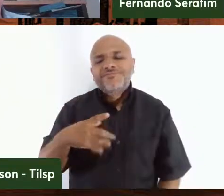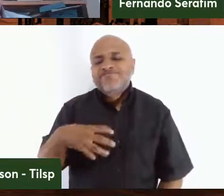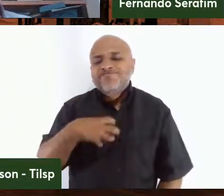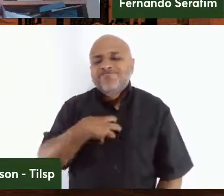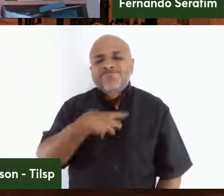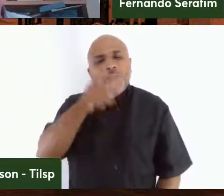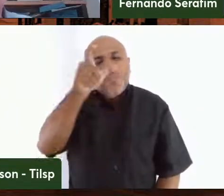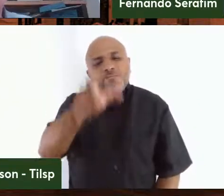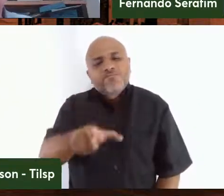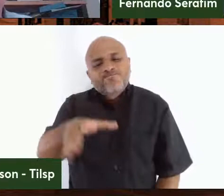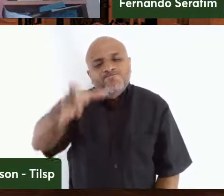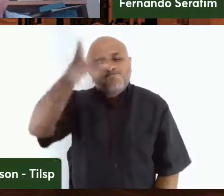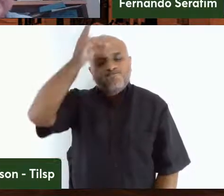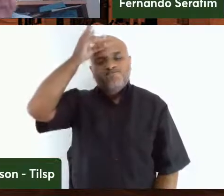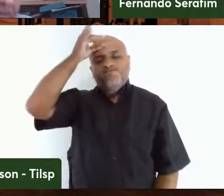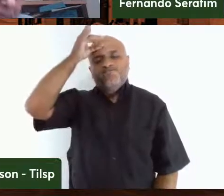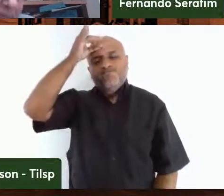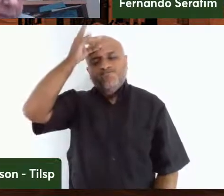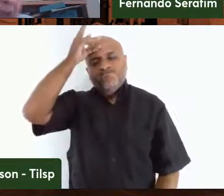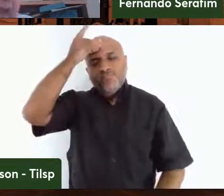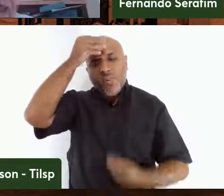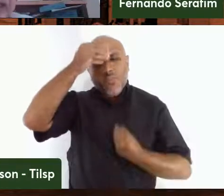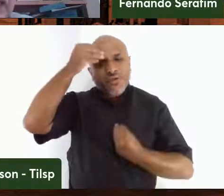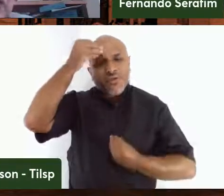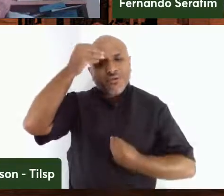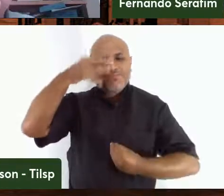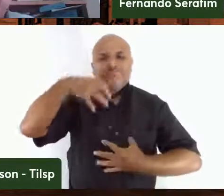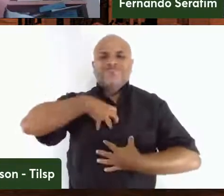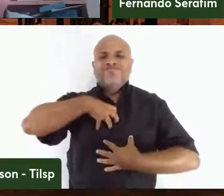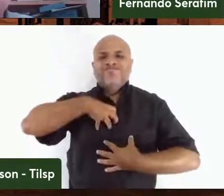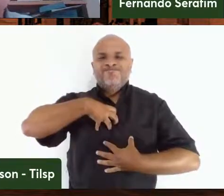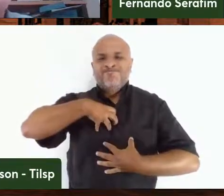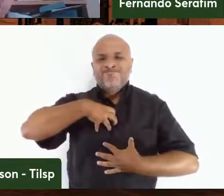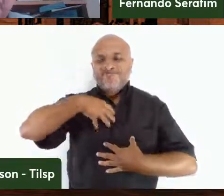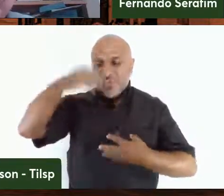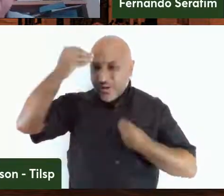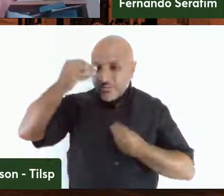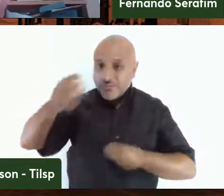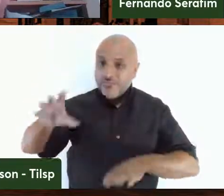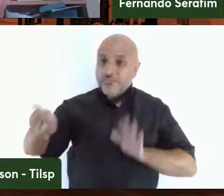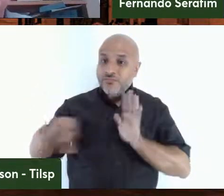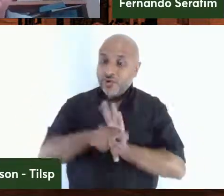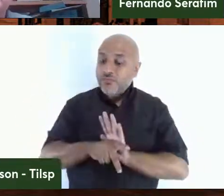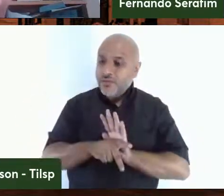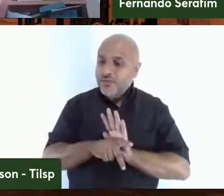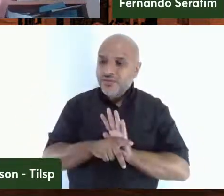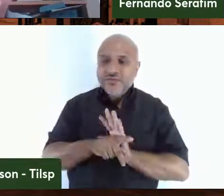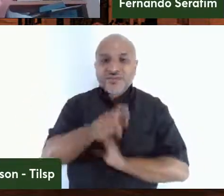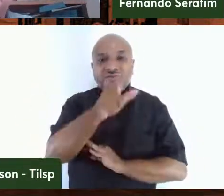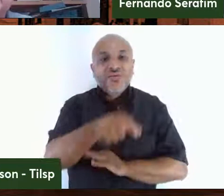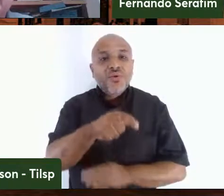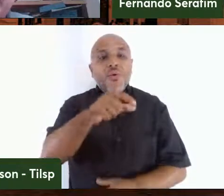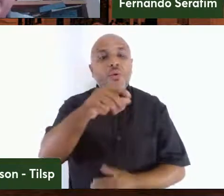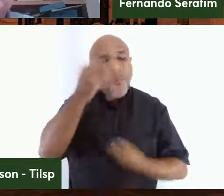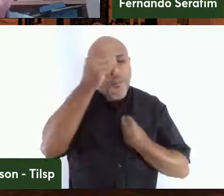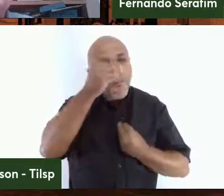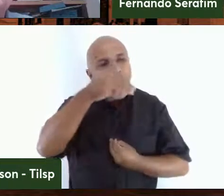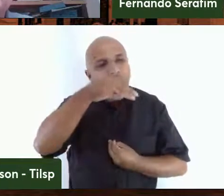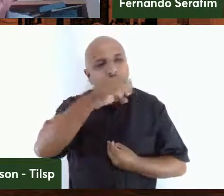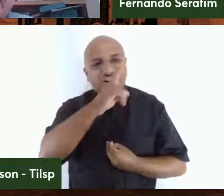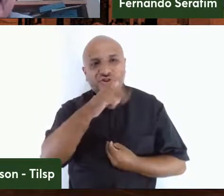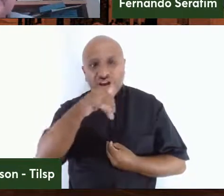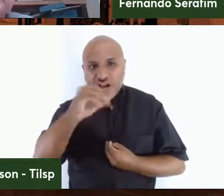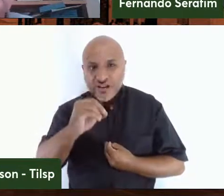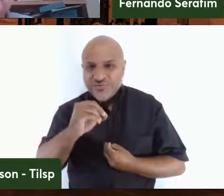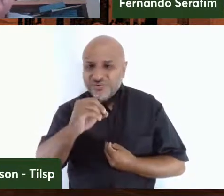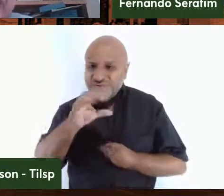para construir a Domingas. Como as personagens do Machado também, né? Os agregados e